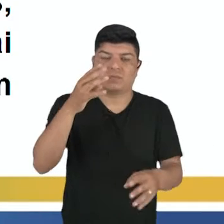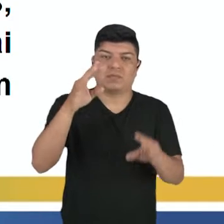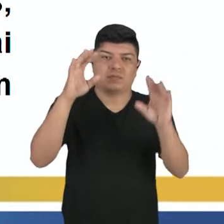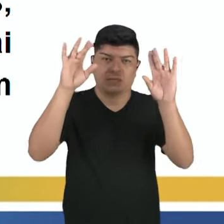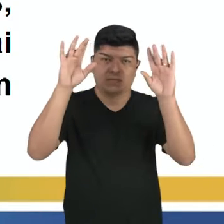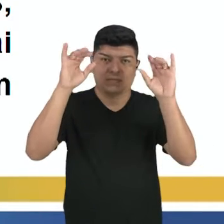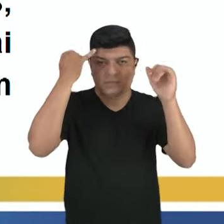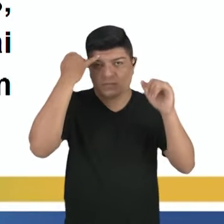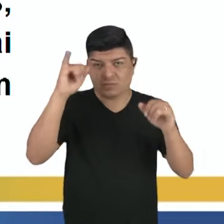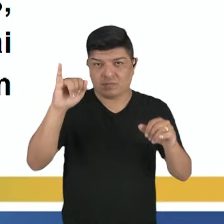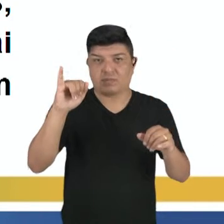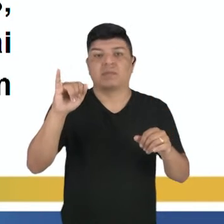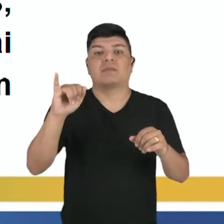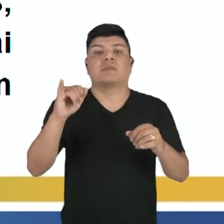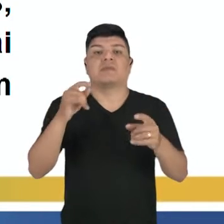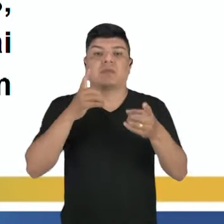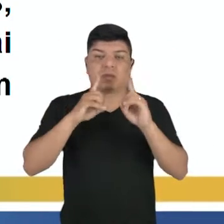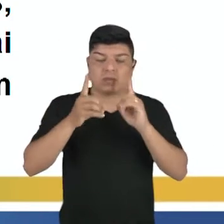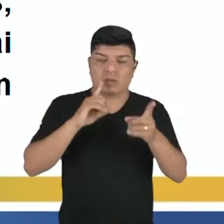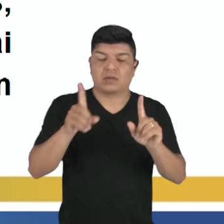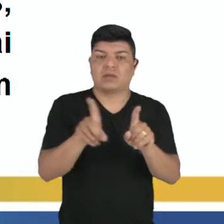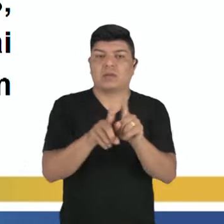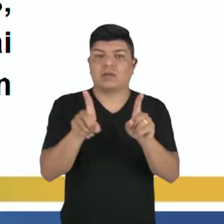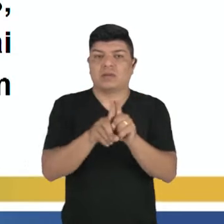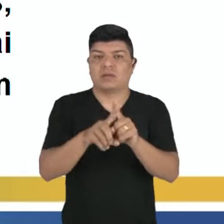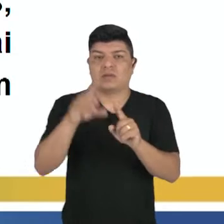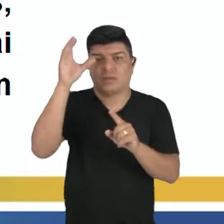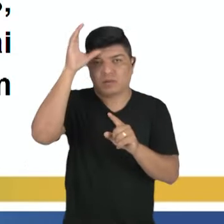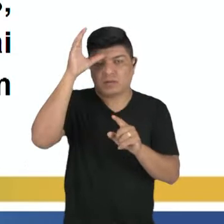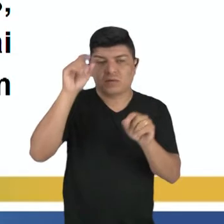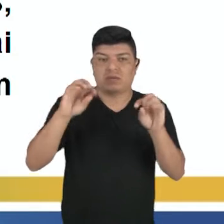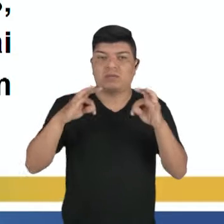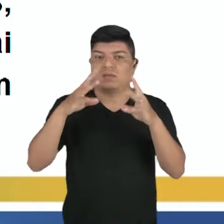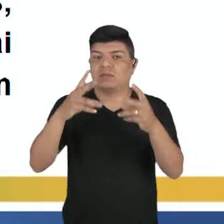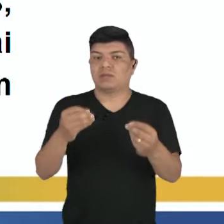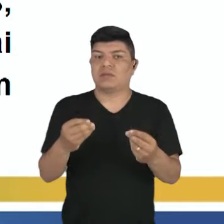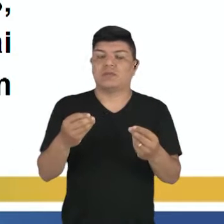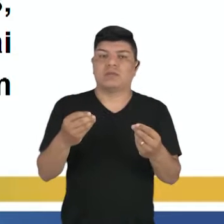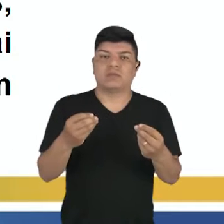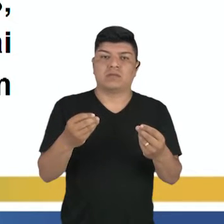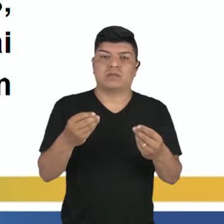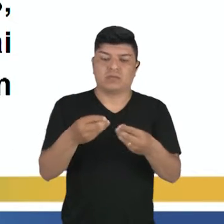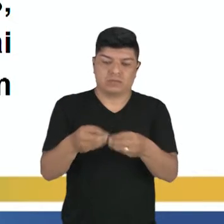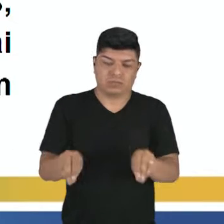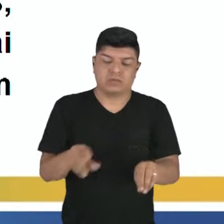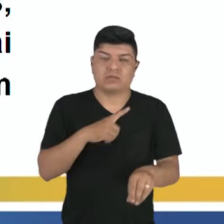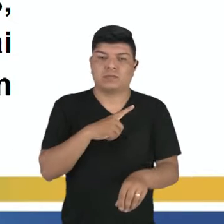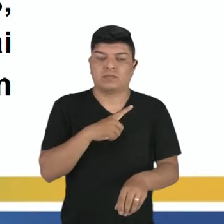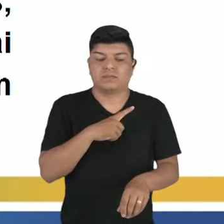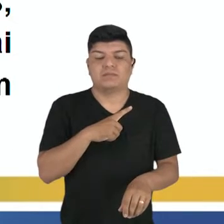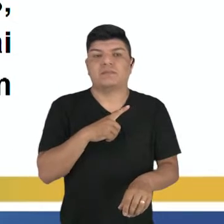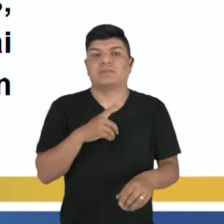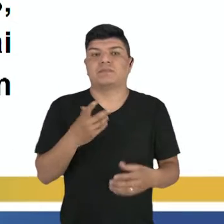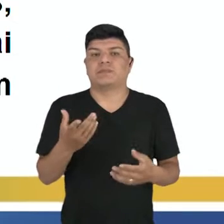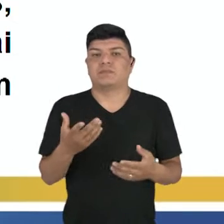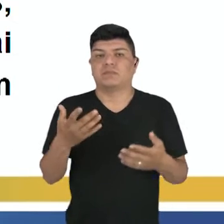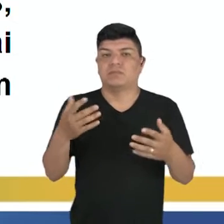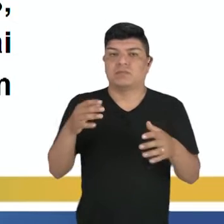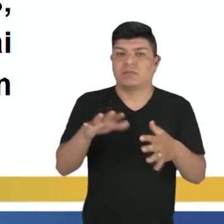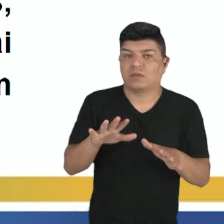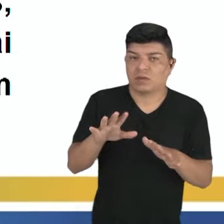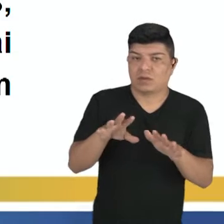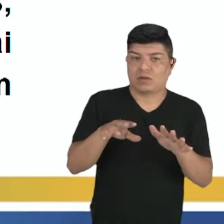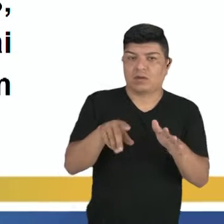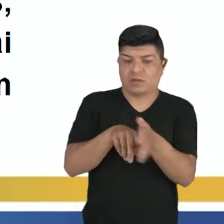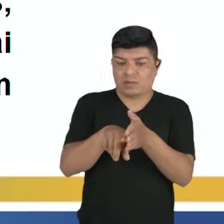cria polêmicas, propõe debates, insere raciocínios dos quais extrai consequências, introduz questionamentos